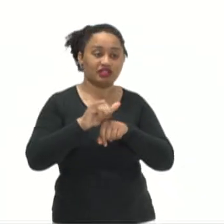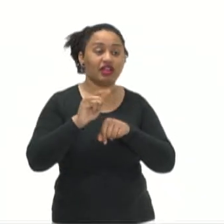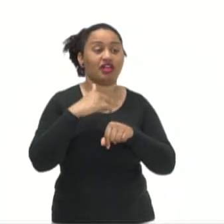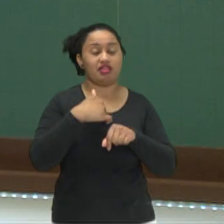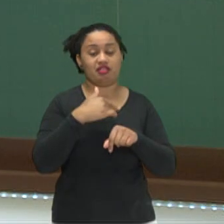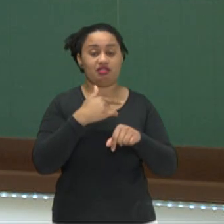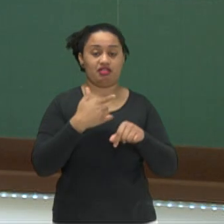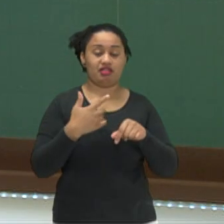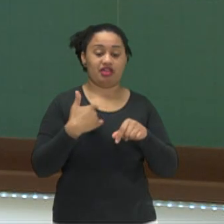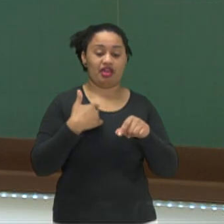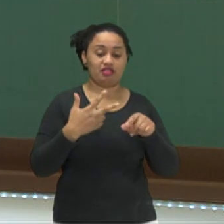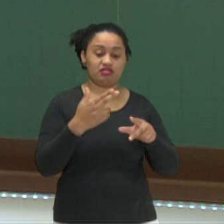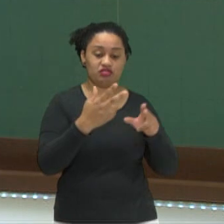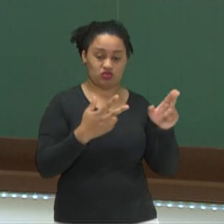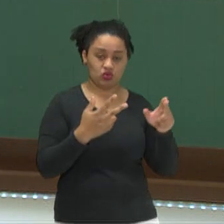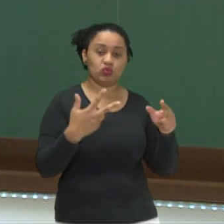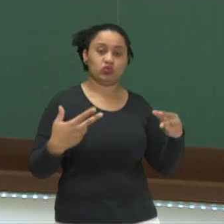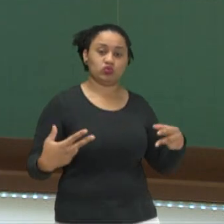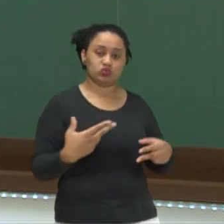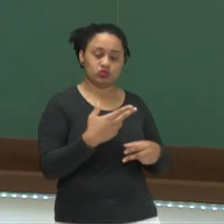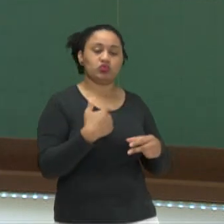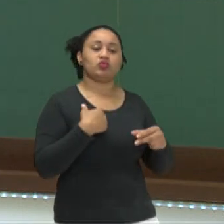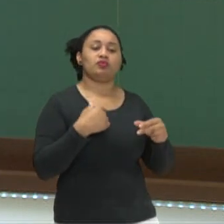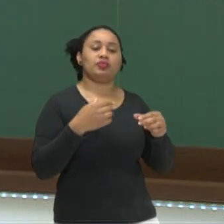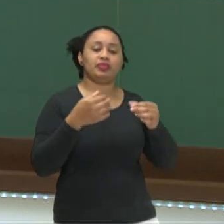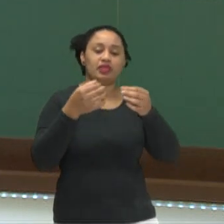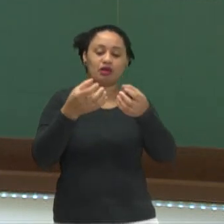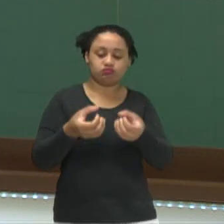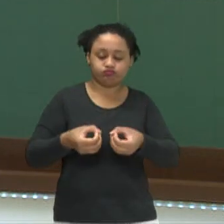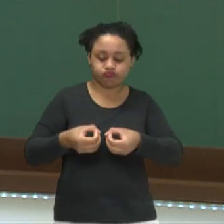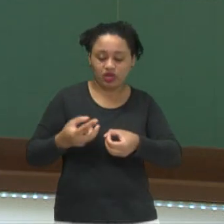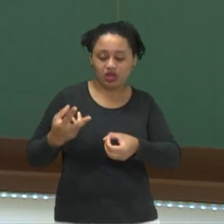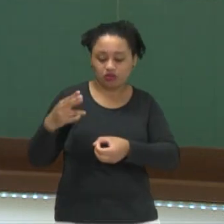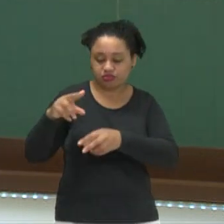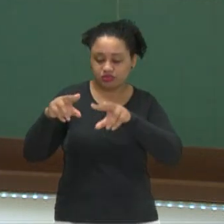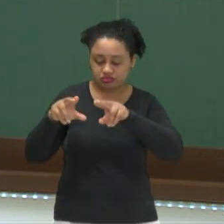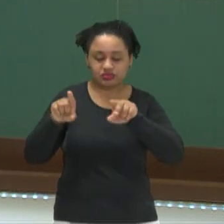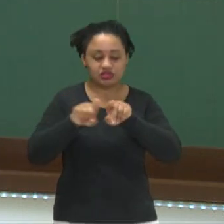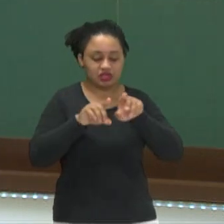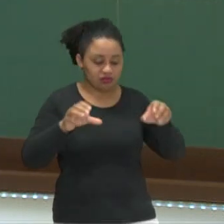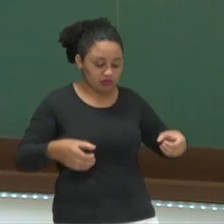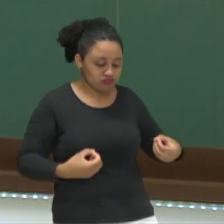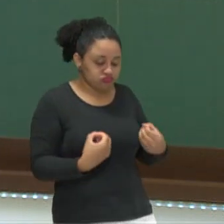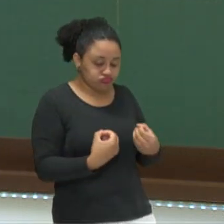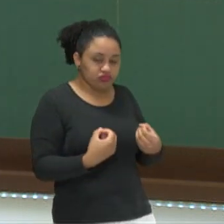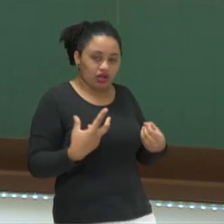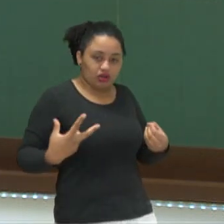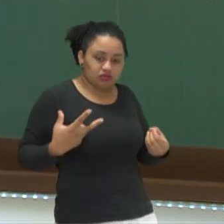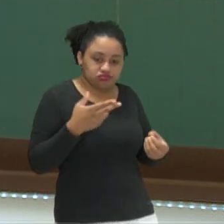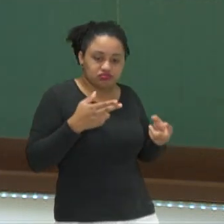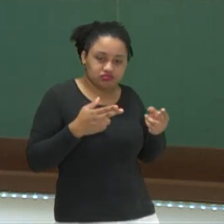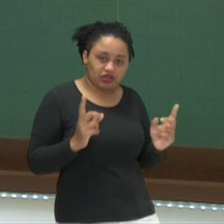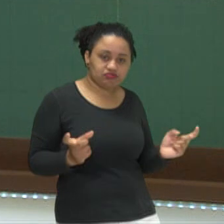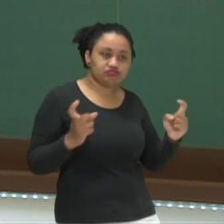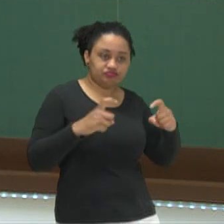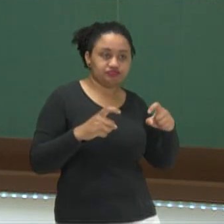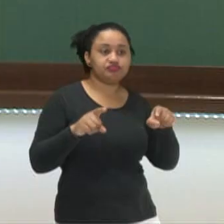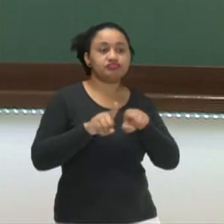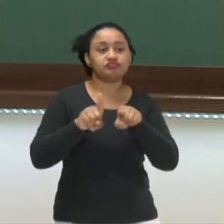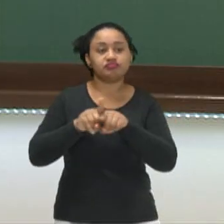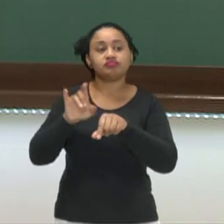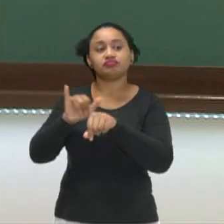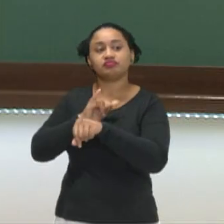anticoncepcionais cirúrgicos. Então falamos da vasectomia e da laqueadura e falamos aí dos métodos que